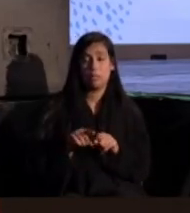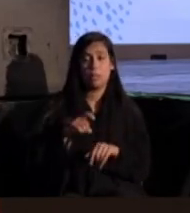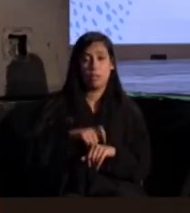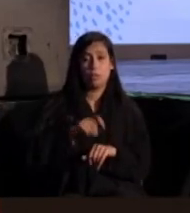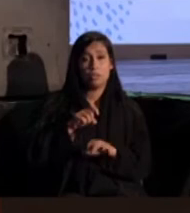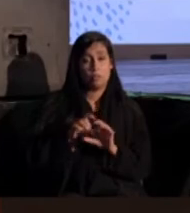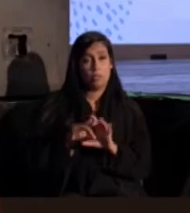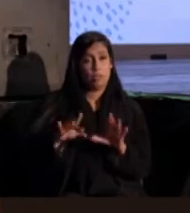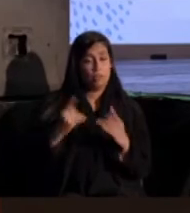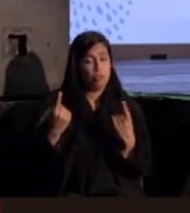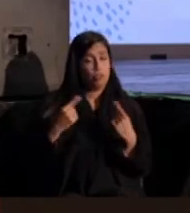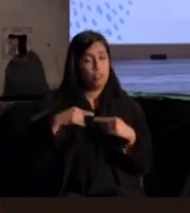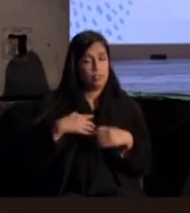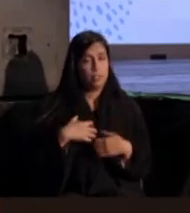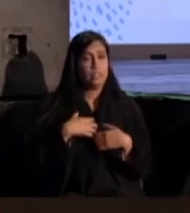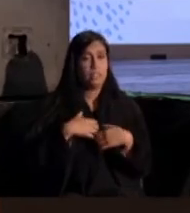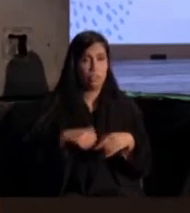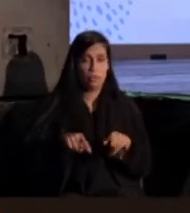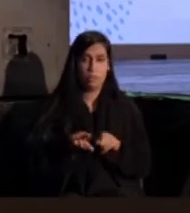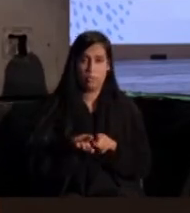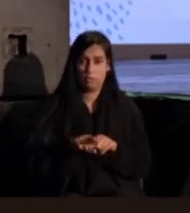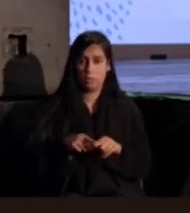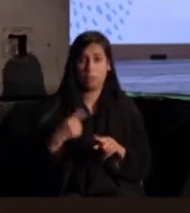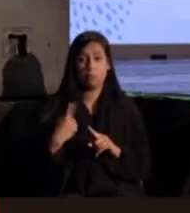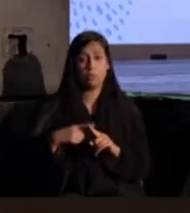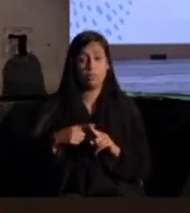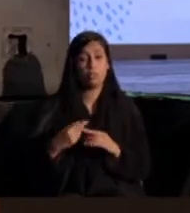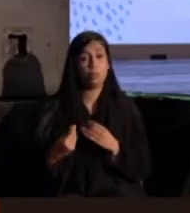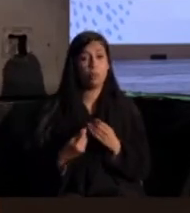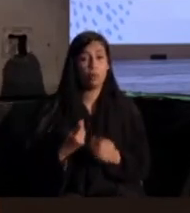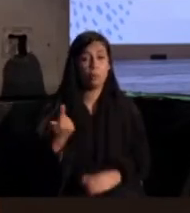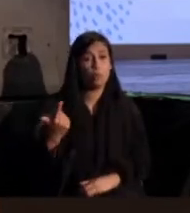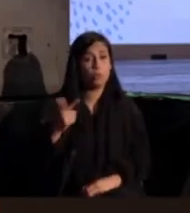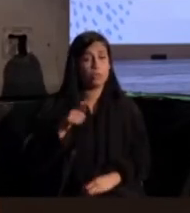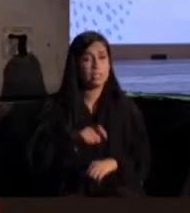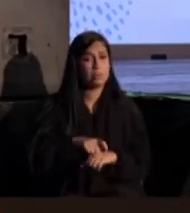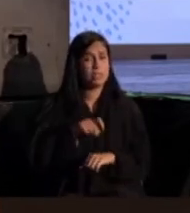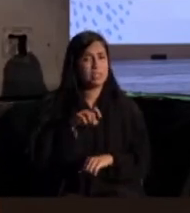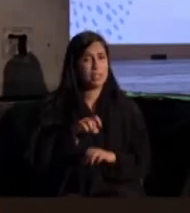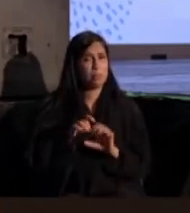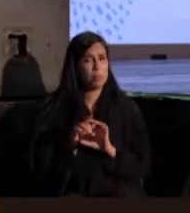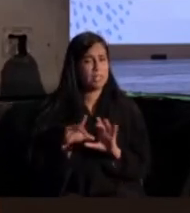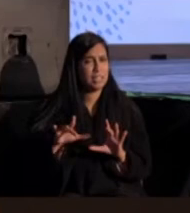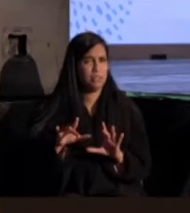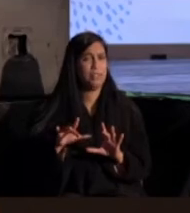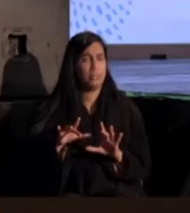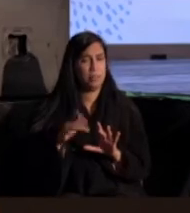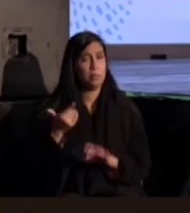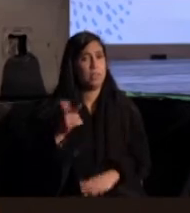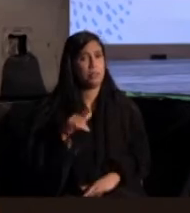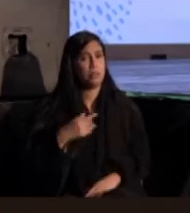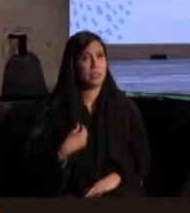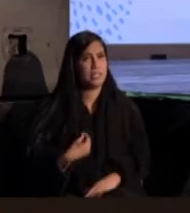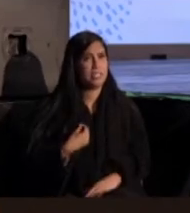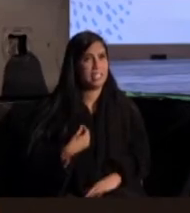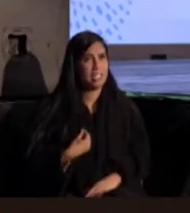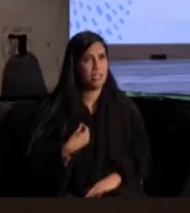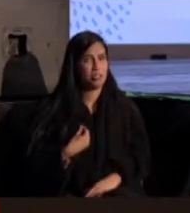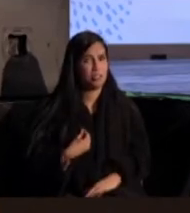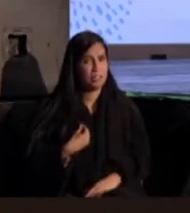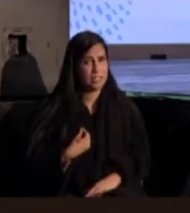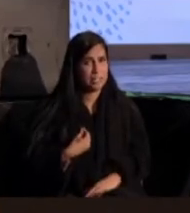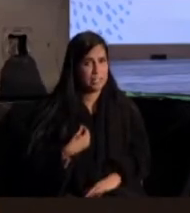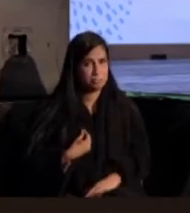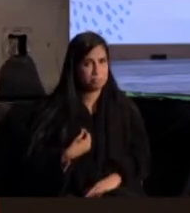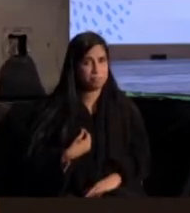é o grande desafio. Como a gente encontra tempo livre para que a vida não seja